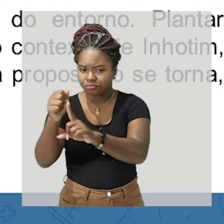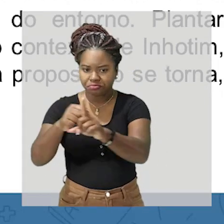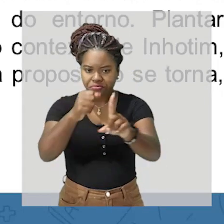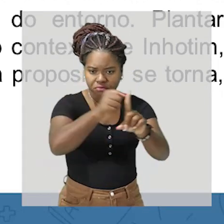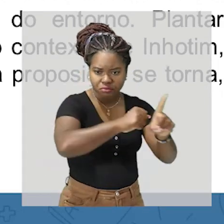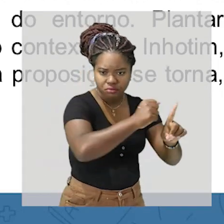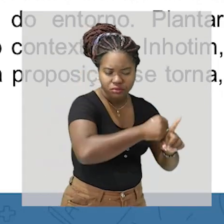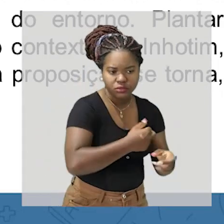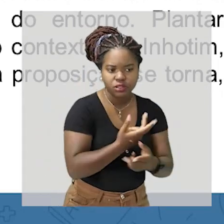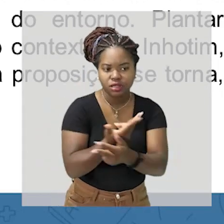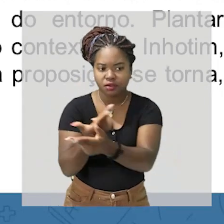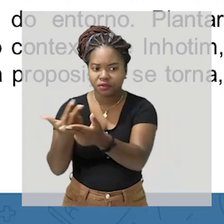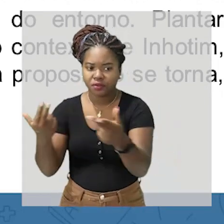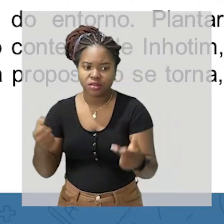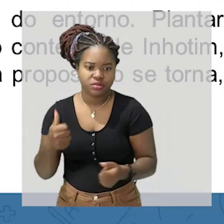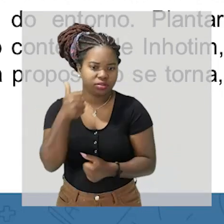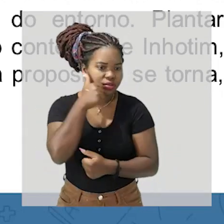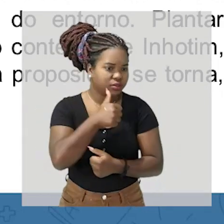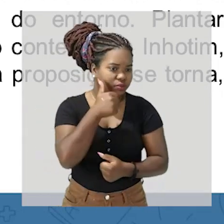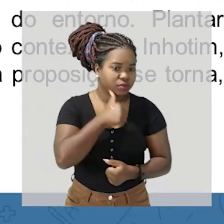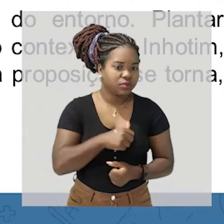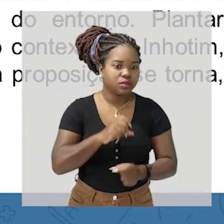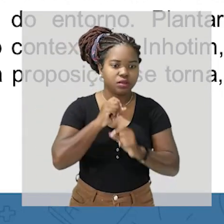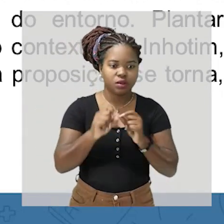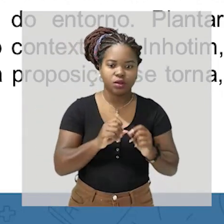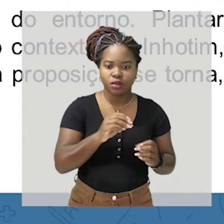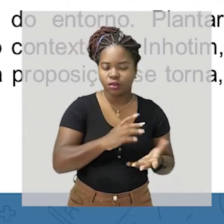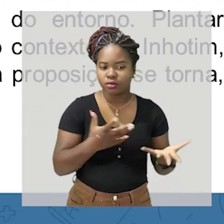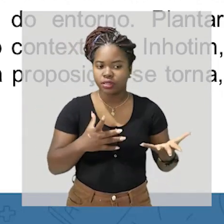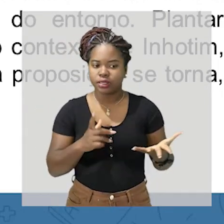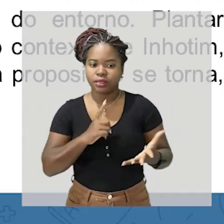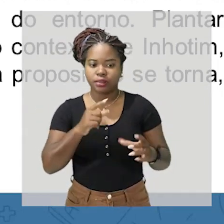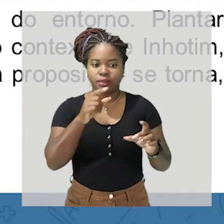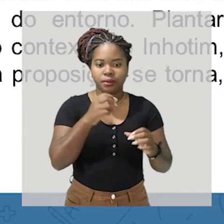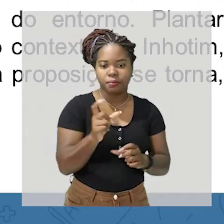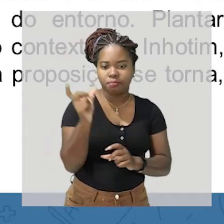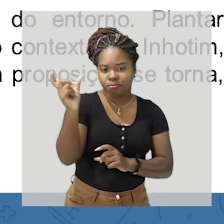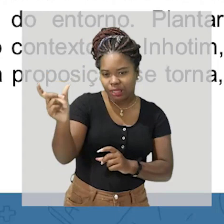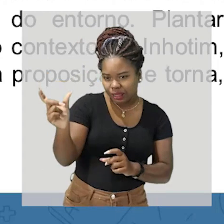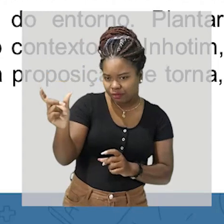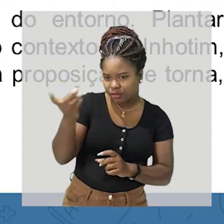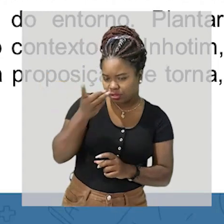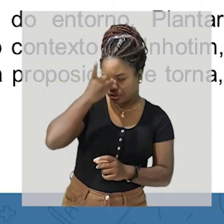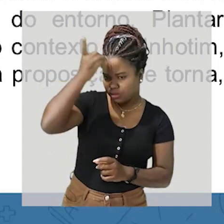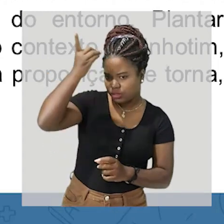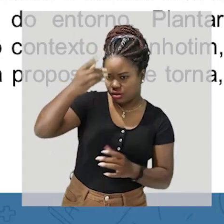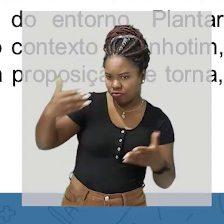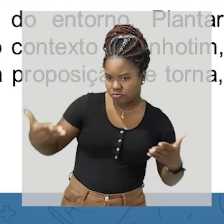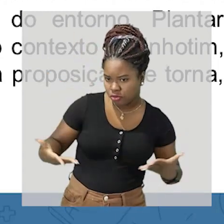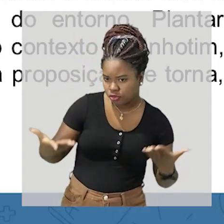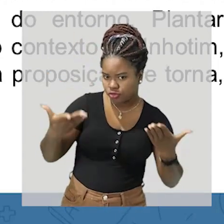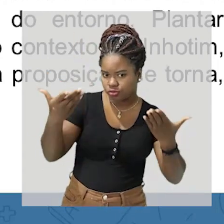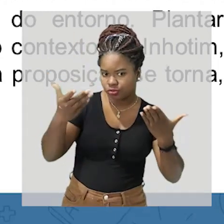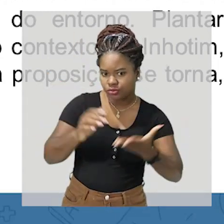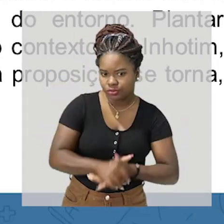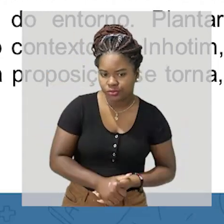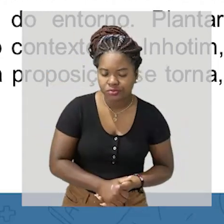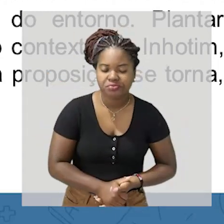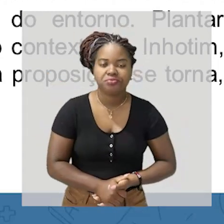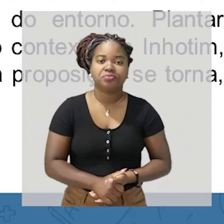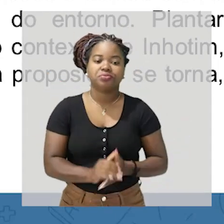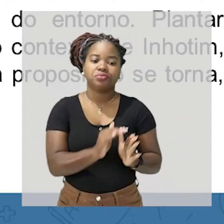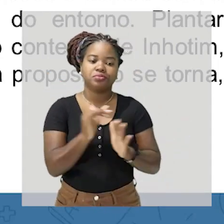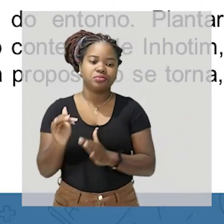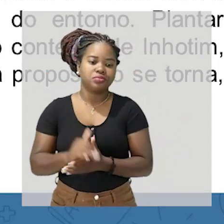comunidades do entorno. Plantar palavras, semear ideias é o que nos propõe o trabalho. Olha o